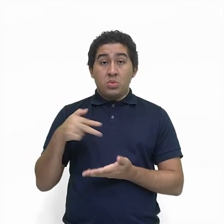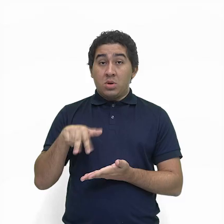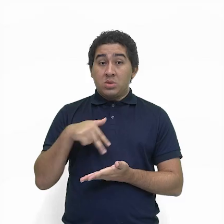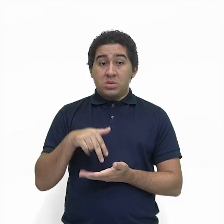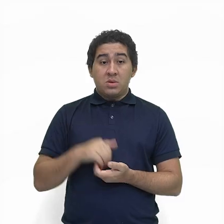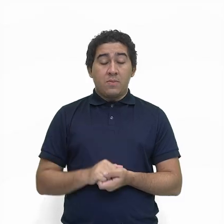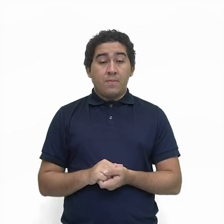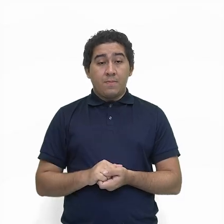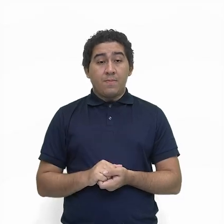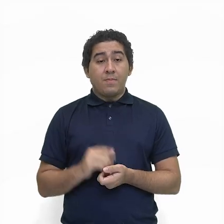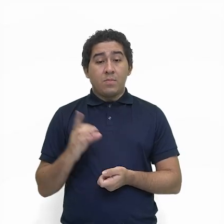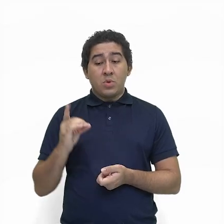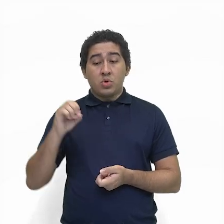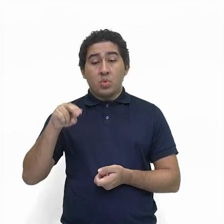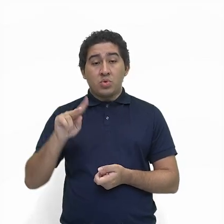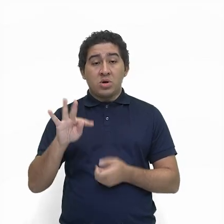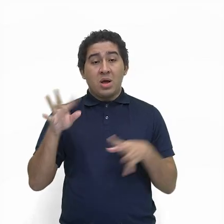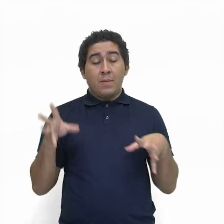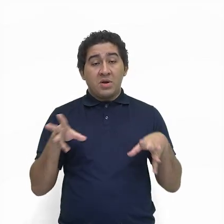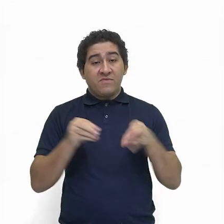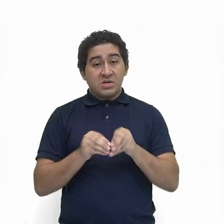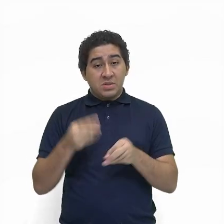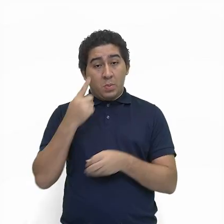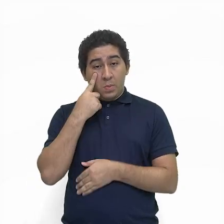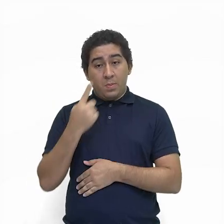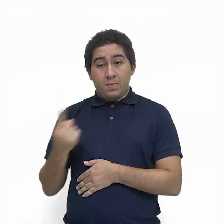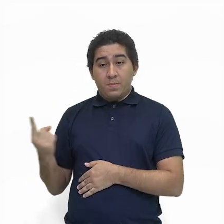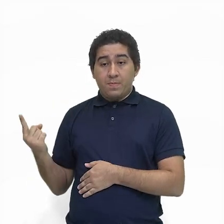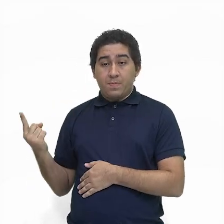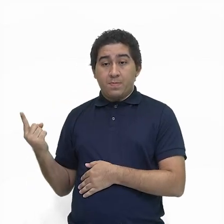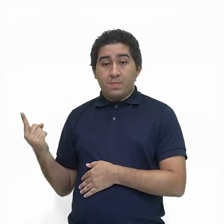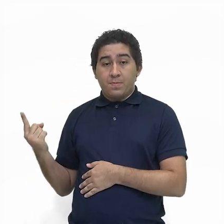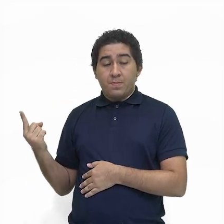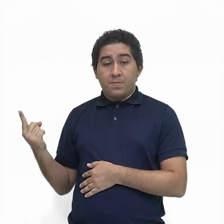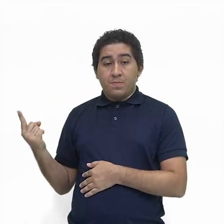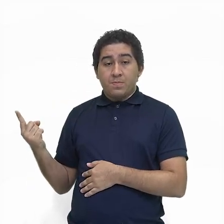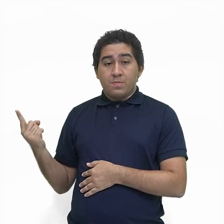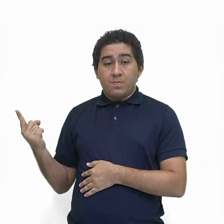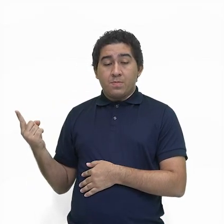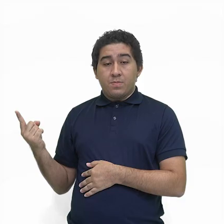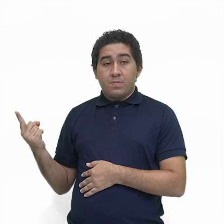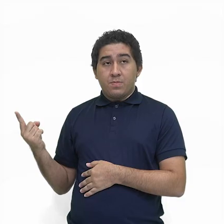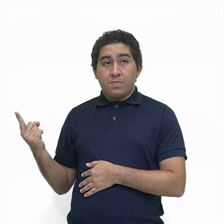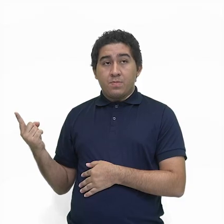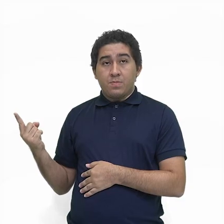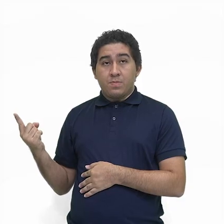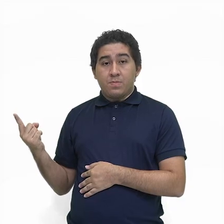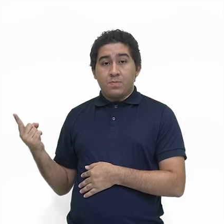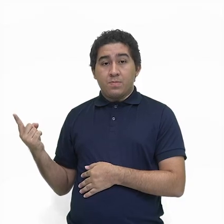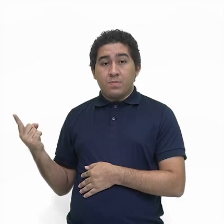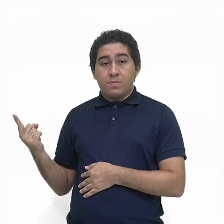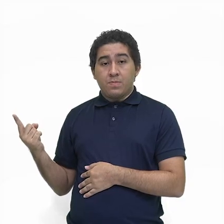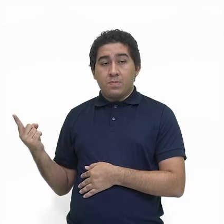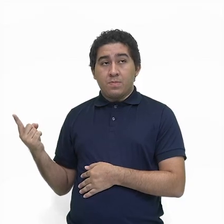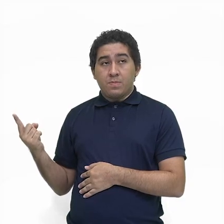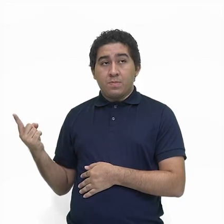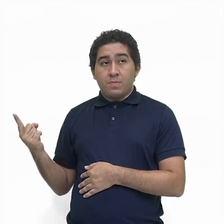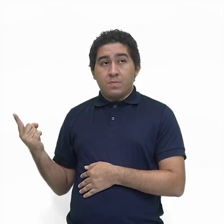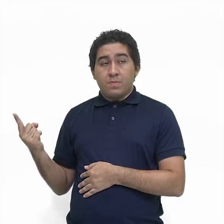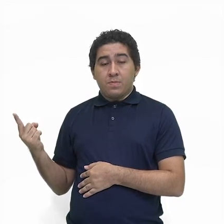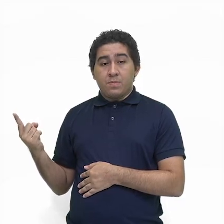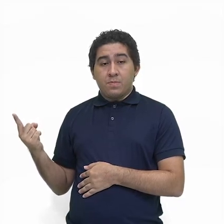don't? Don't é a abreviação de do mais not. E doesn't é a abreviação de does